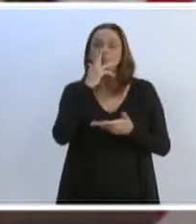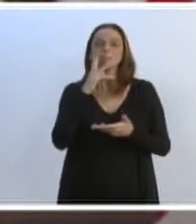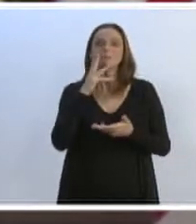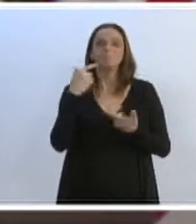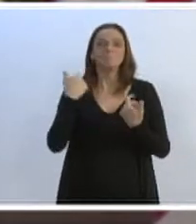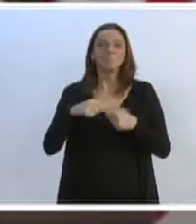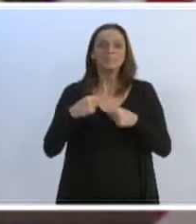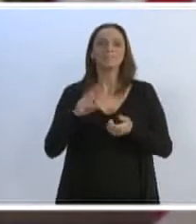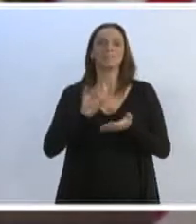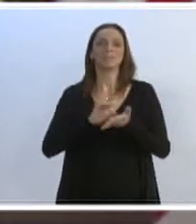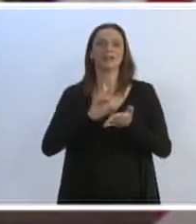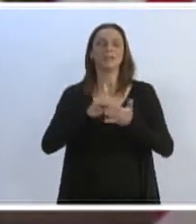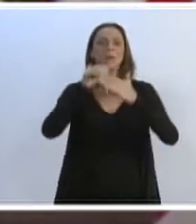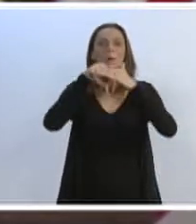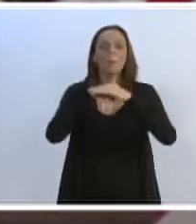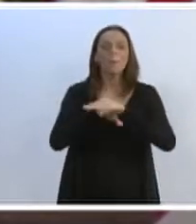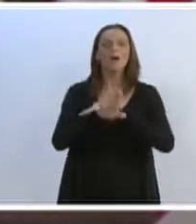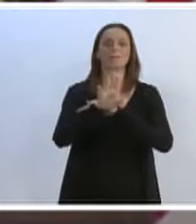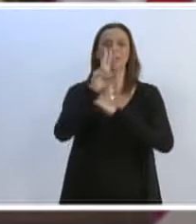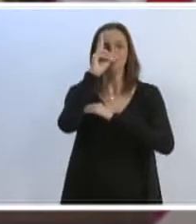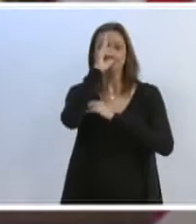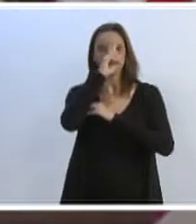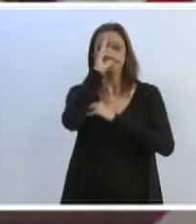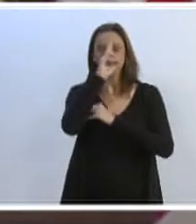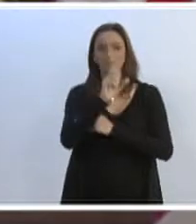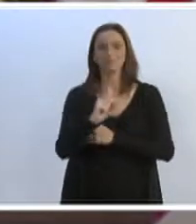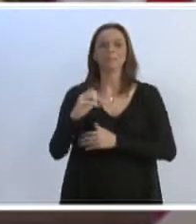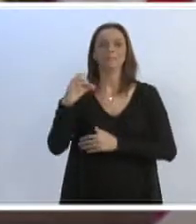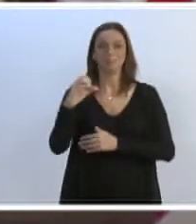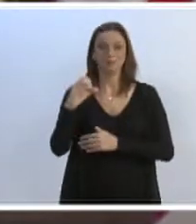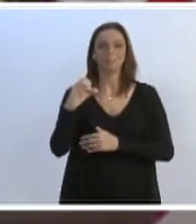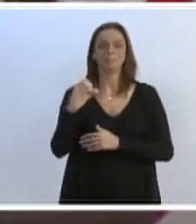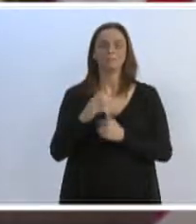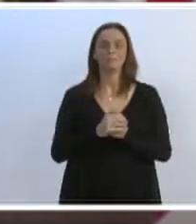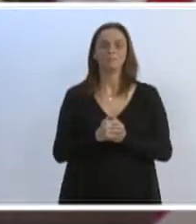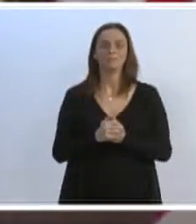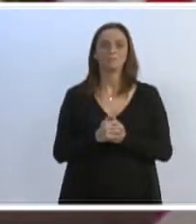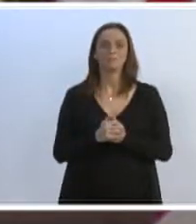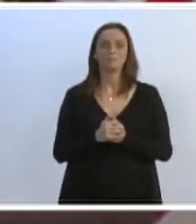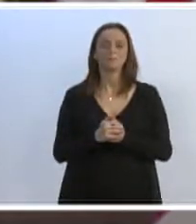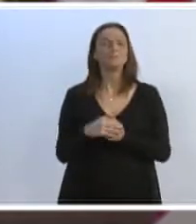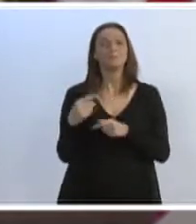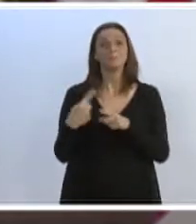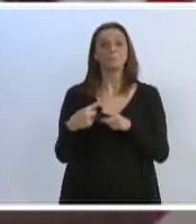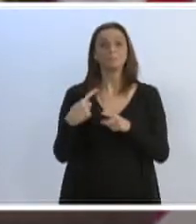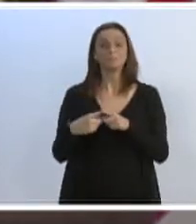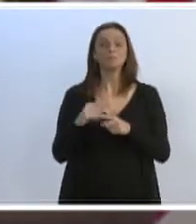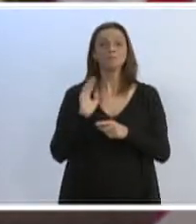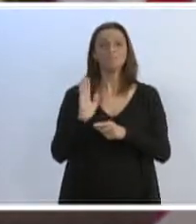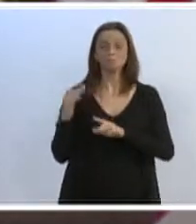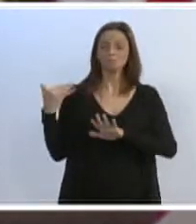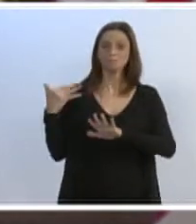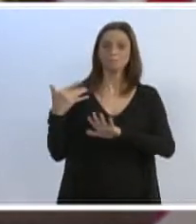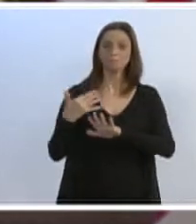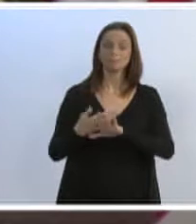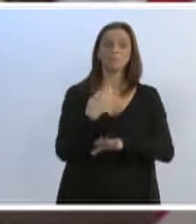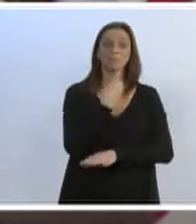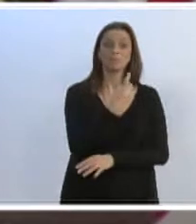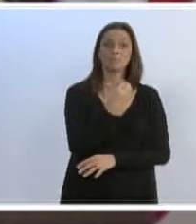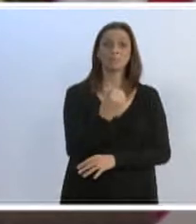conhecimento. Isso num estado onde o silêncio constitui a regra e crítica literária quase não